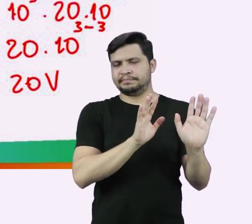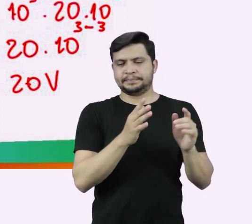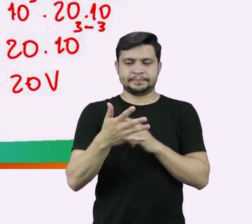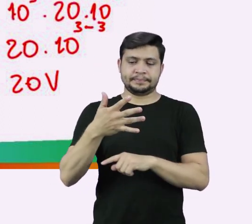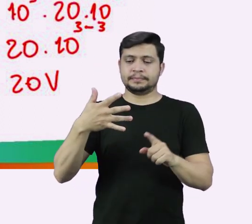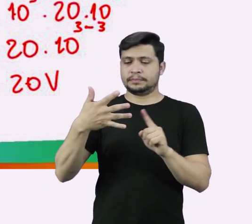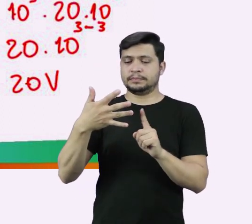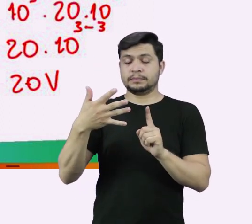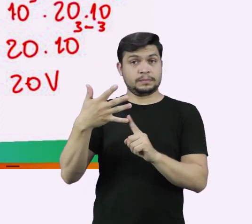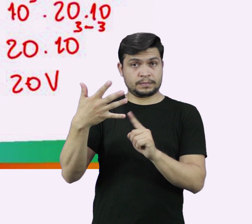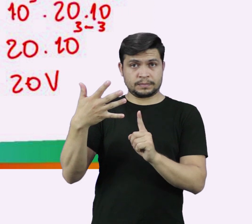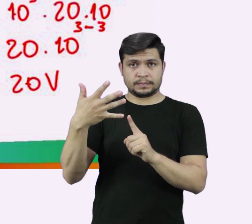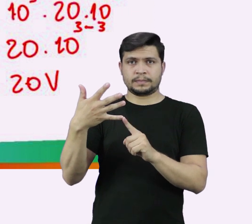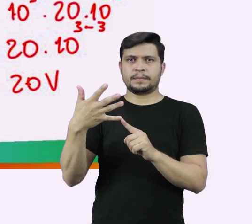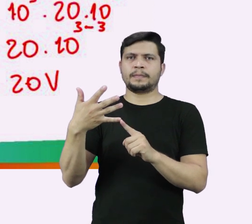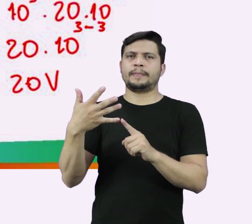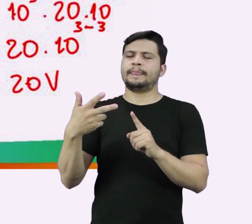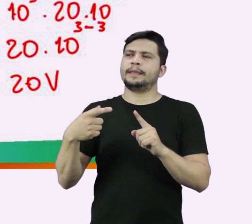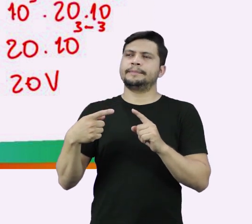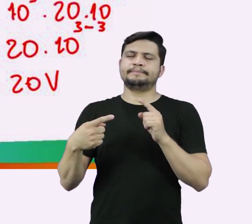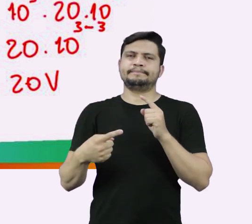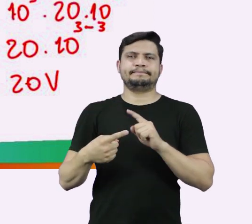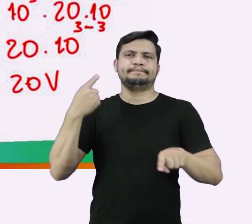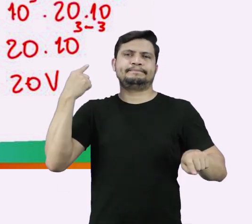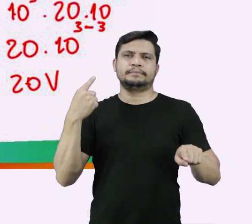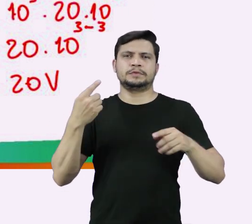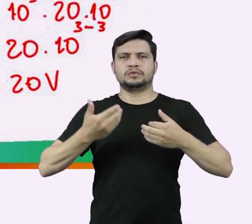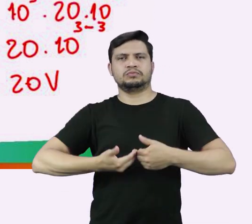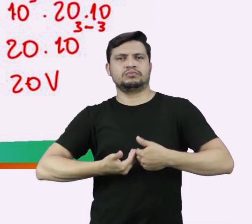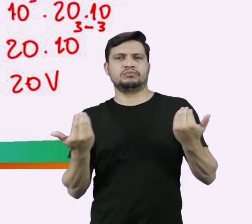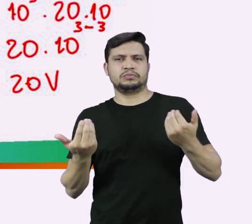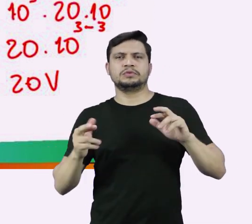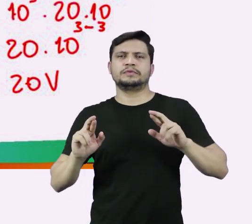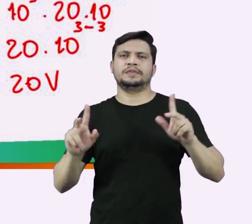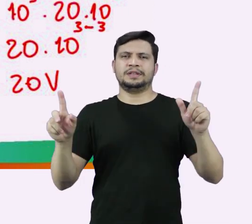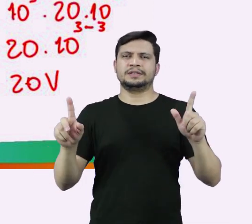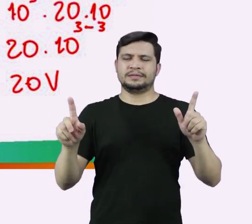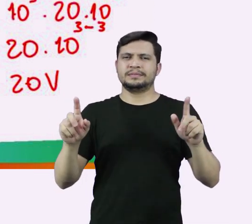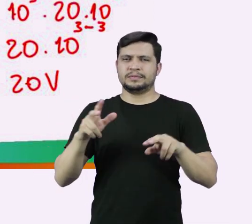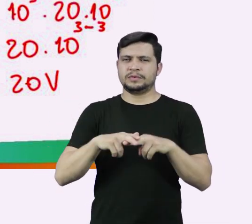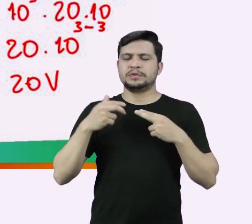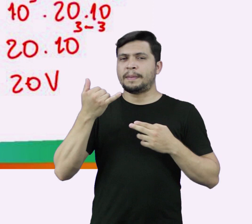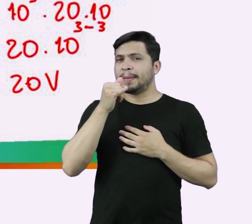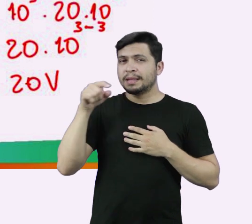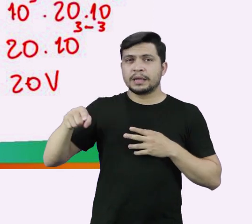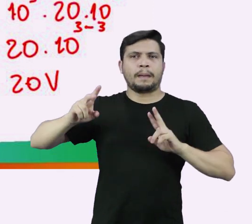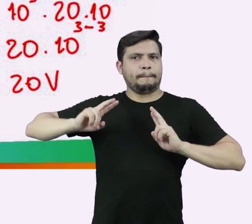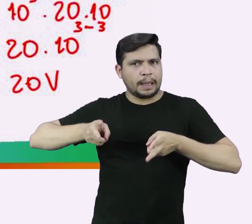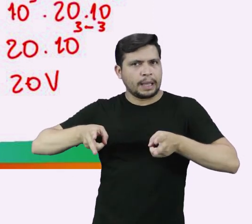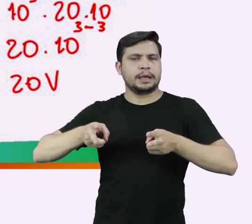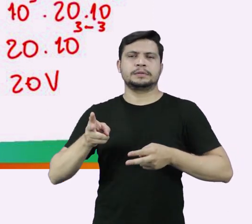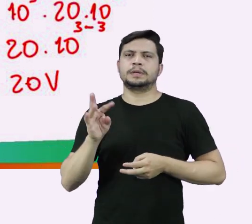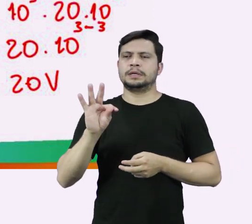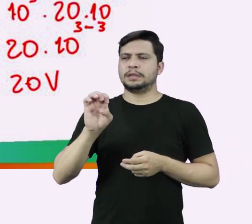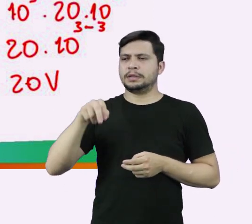caso aqui, eu tenho uma associação em paralelo. Nesse caso aqui, a bateria mantém a sua tensão. Portanto, mesmo eu tendo duas baterias, eu